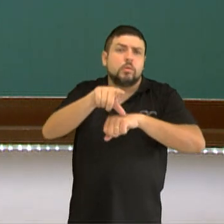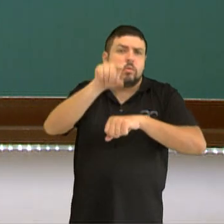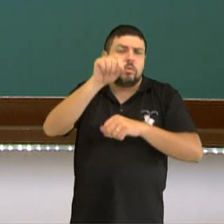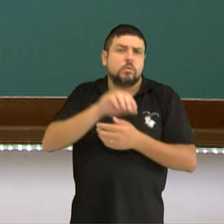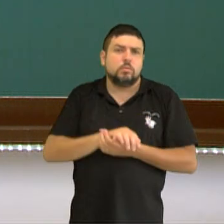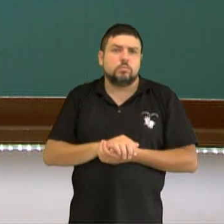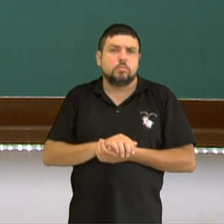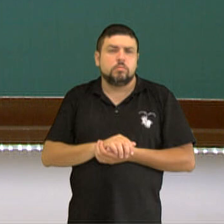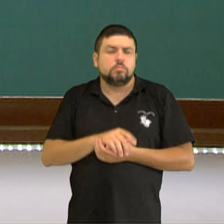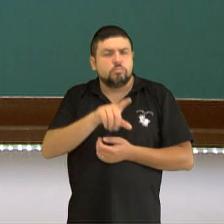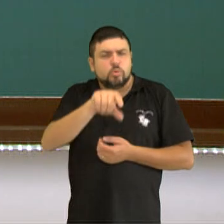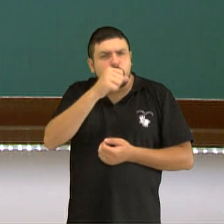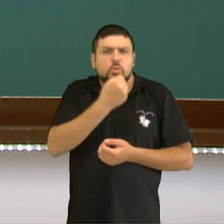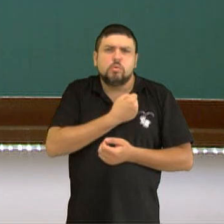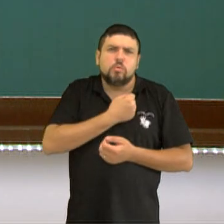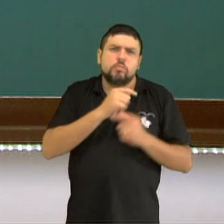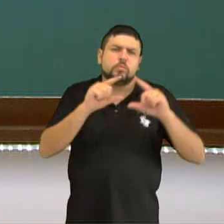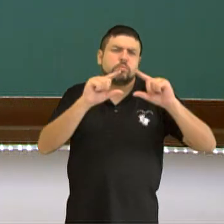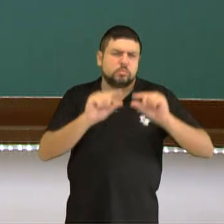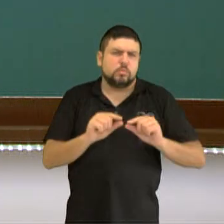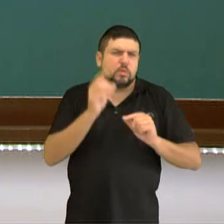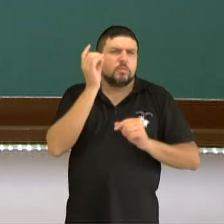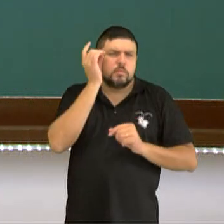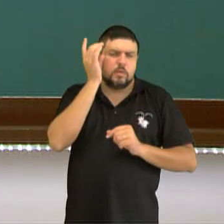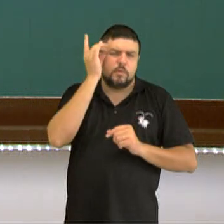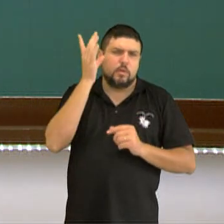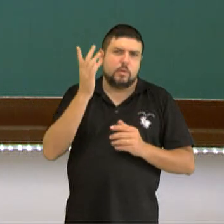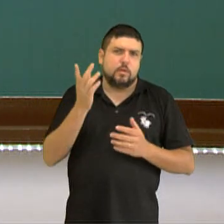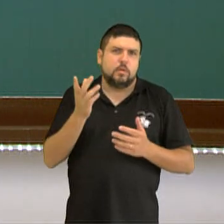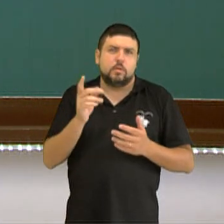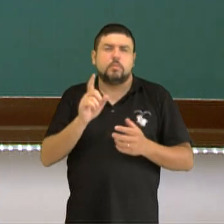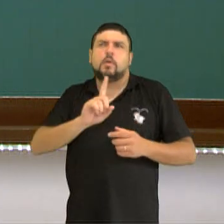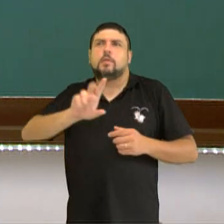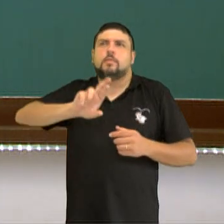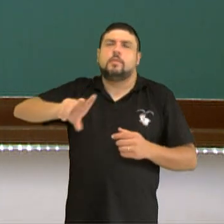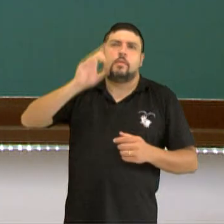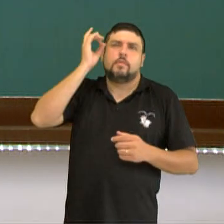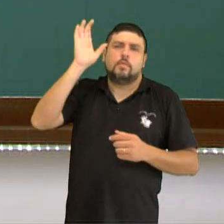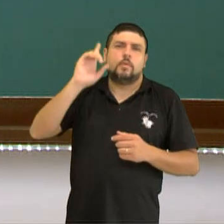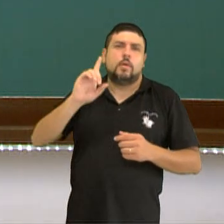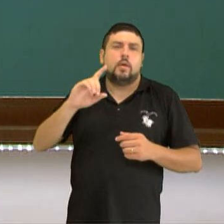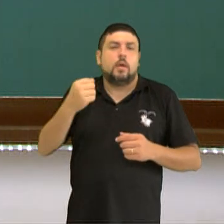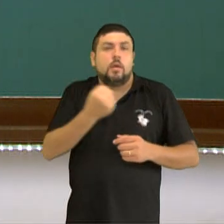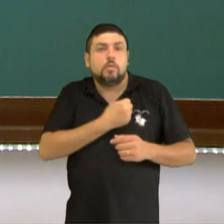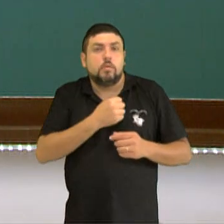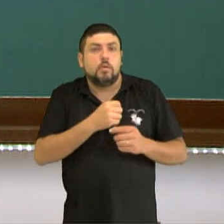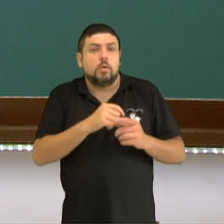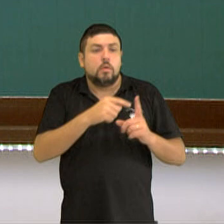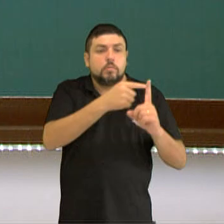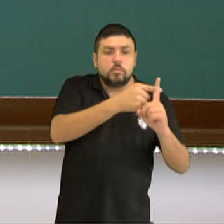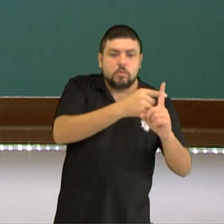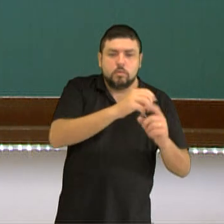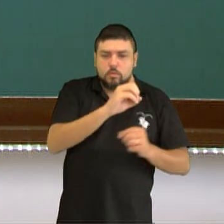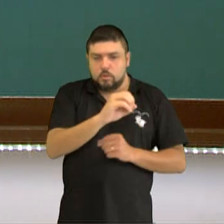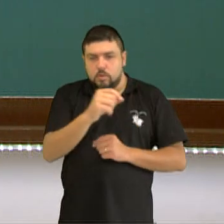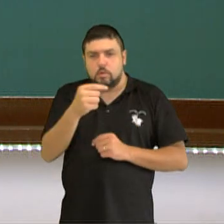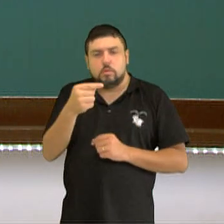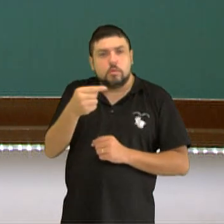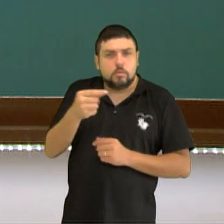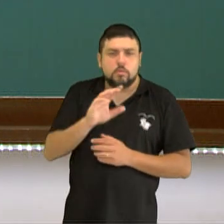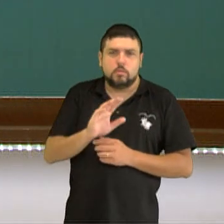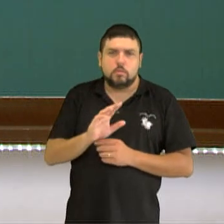mais fáceis ali, menores, não é mesmo? Não mais fáceis, mas valores menores. Um positivo, o zero e o negativo.